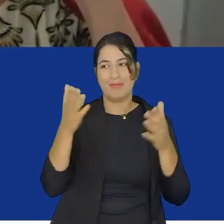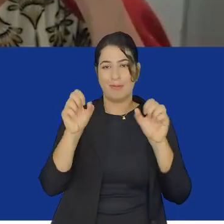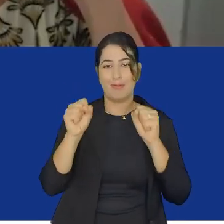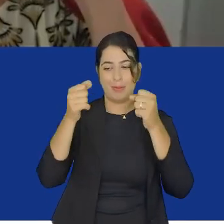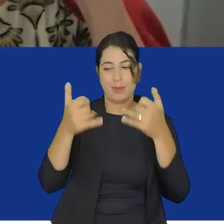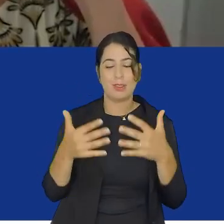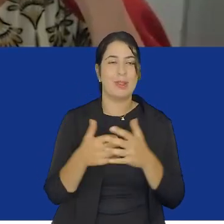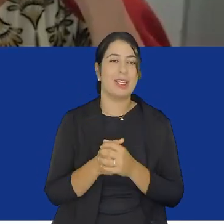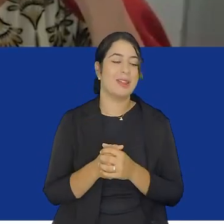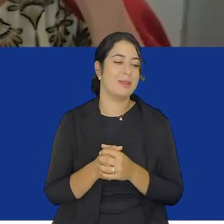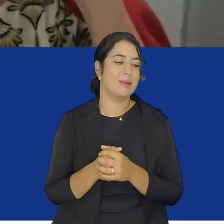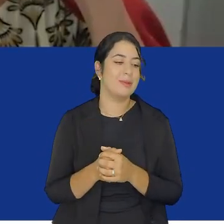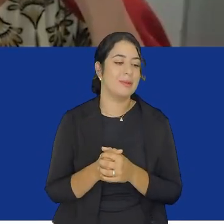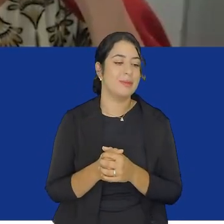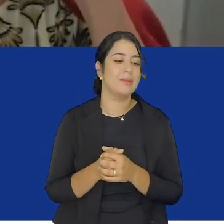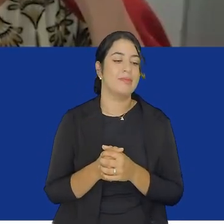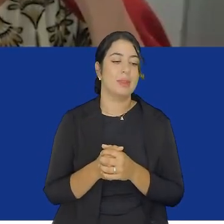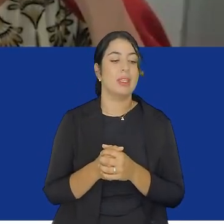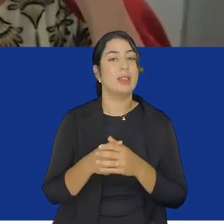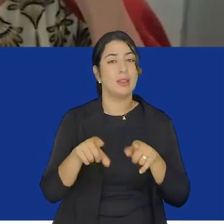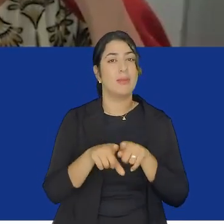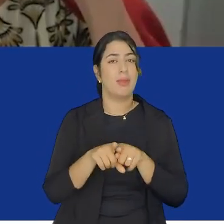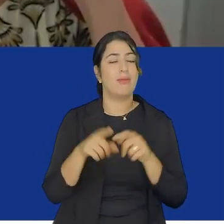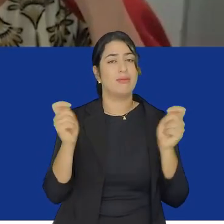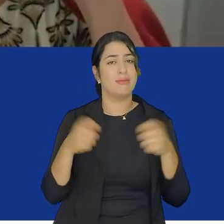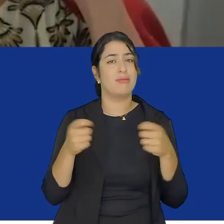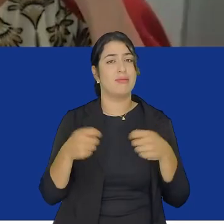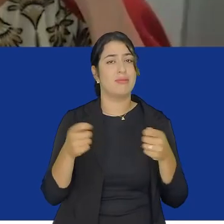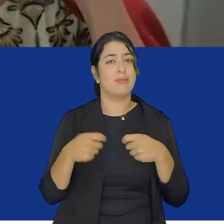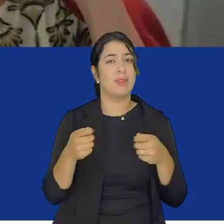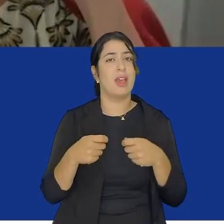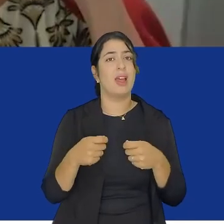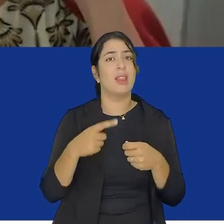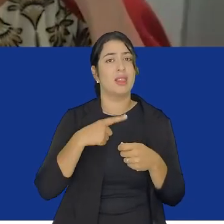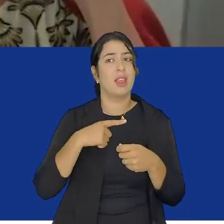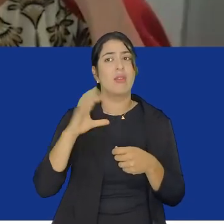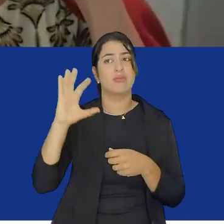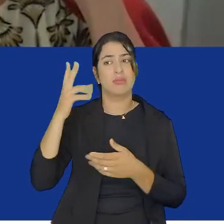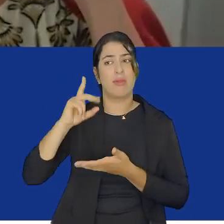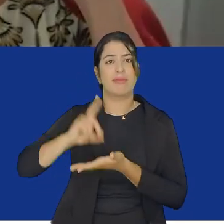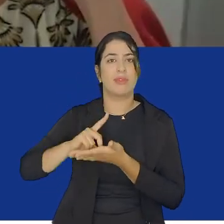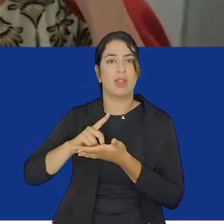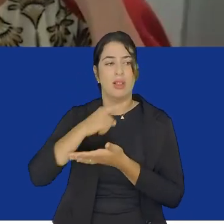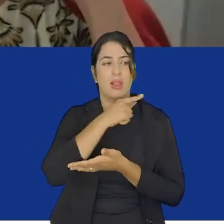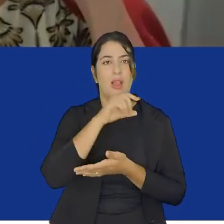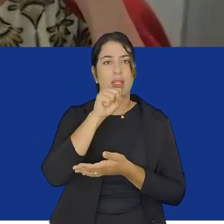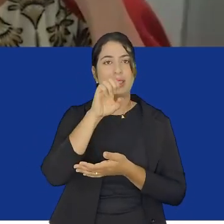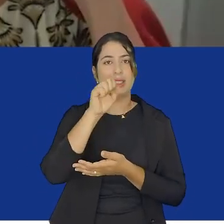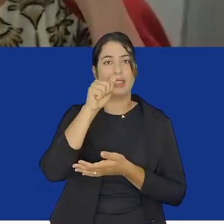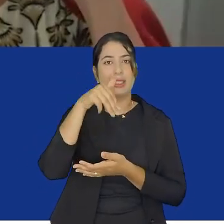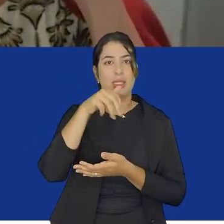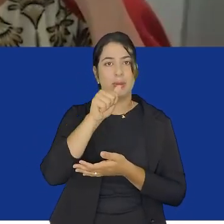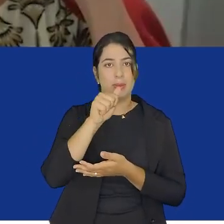falarem. E é sim possível, né? Que uma pessoa que. A gente tem até um caso concreto na SEAMA de uma pessoa que